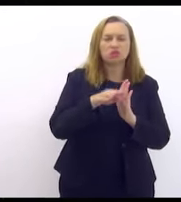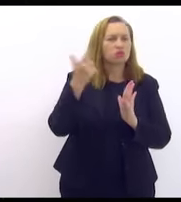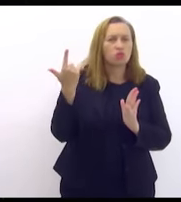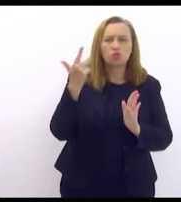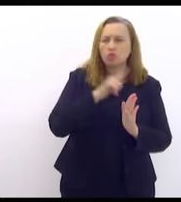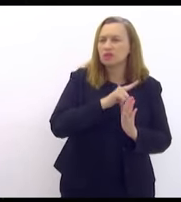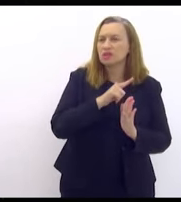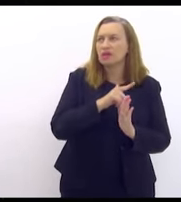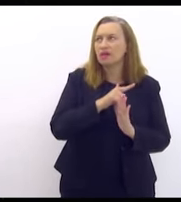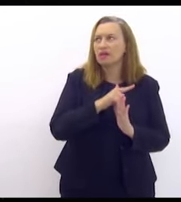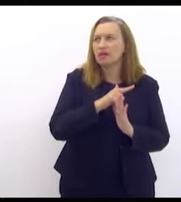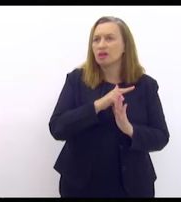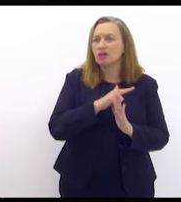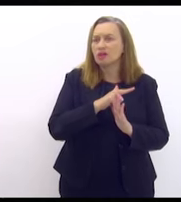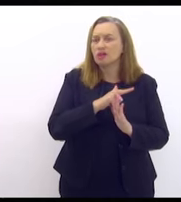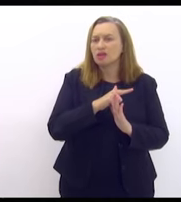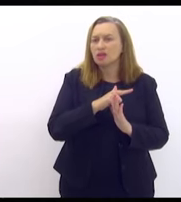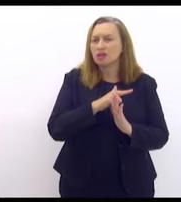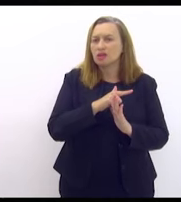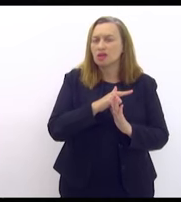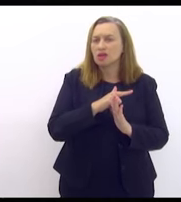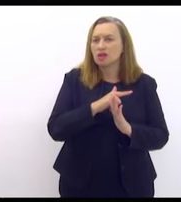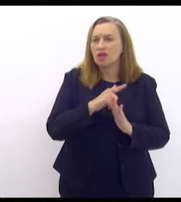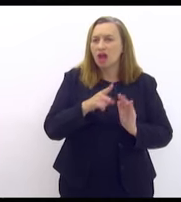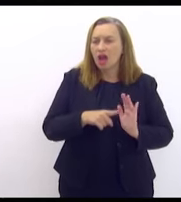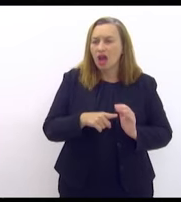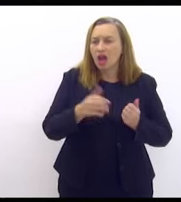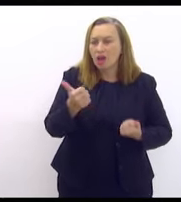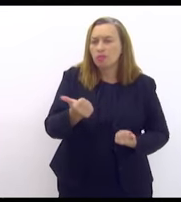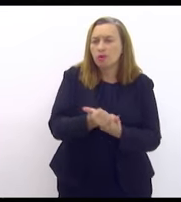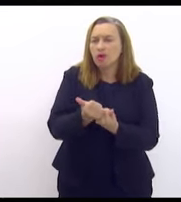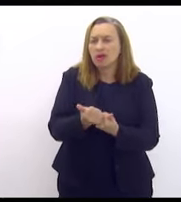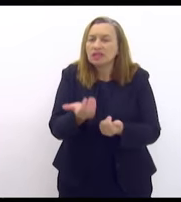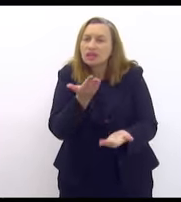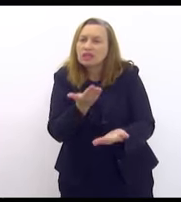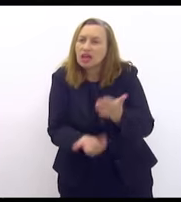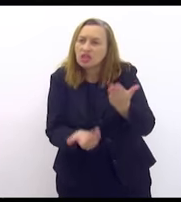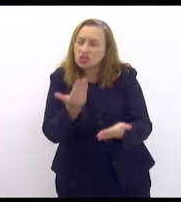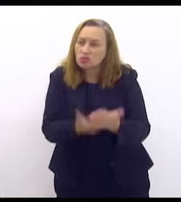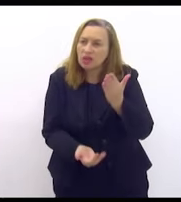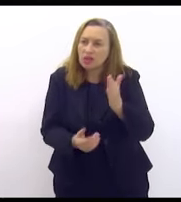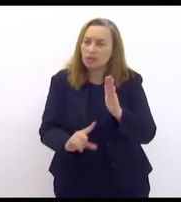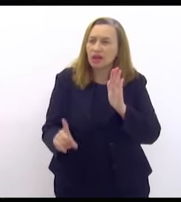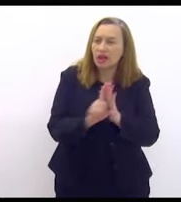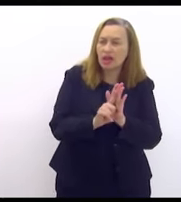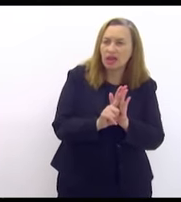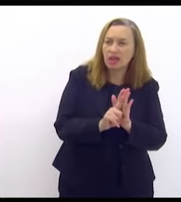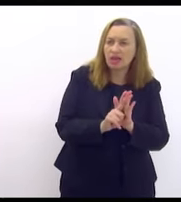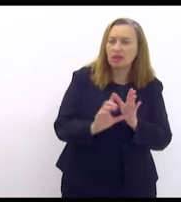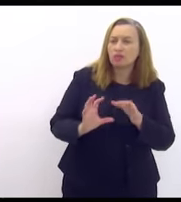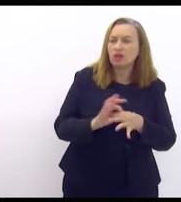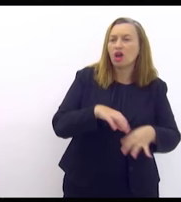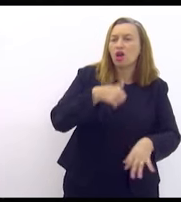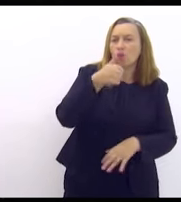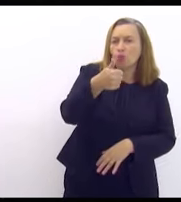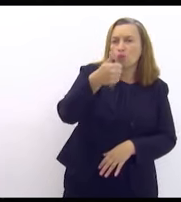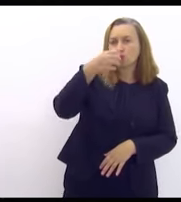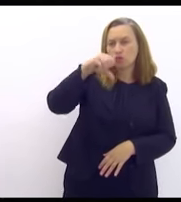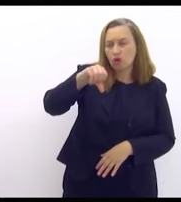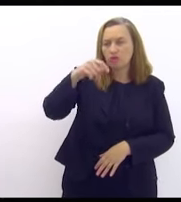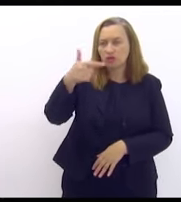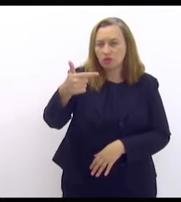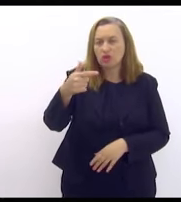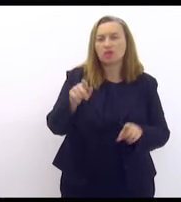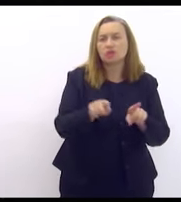fazer frente às perdas do ICMS causadas pela Lei Complementar 192 e 194, né?